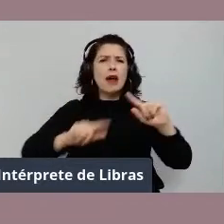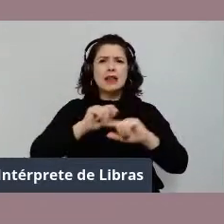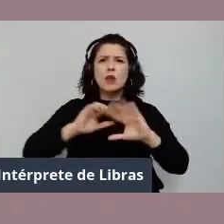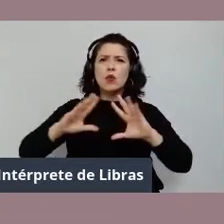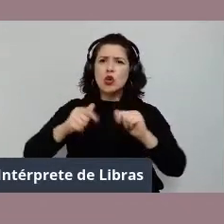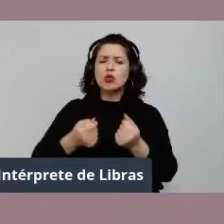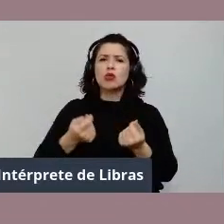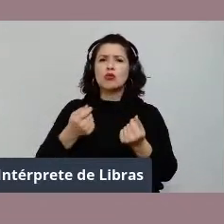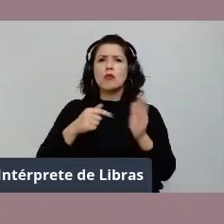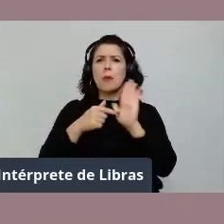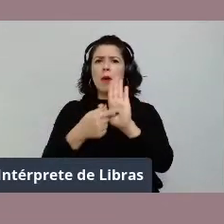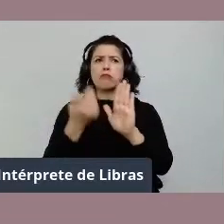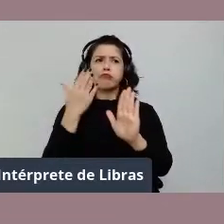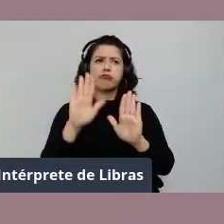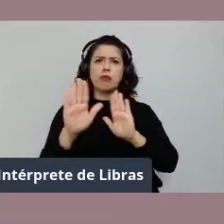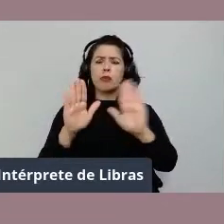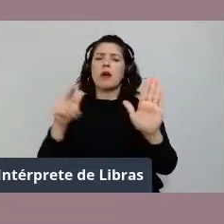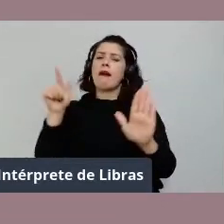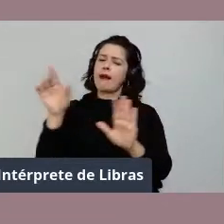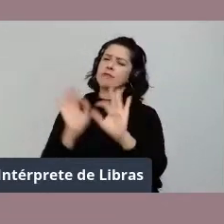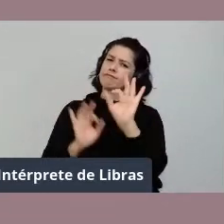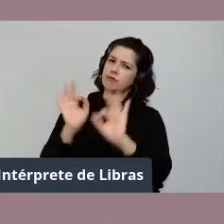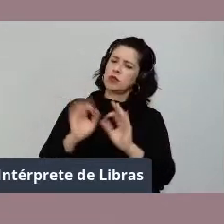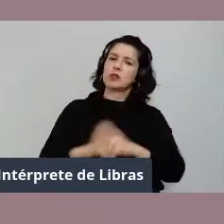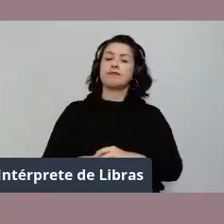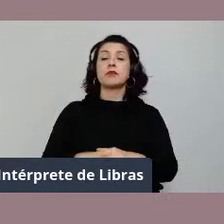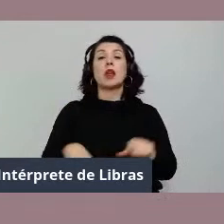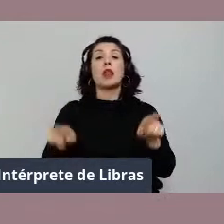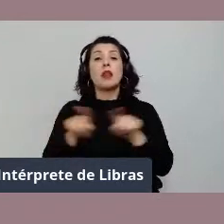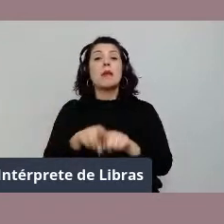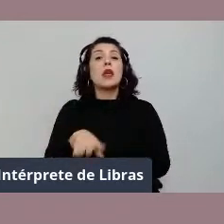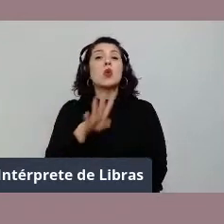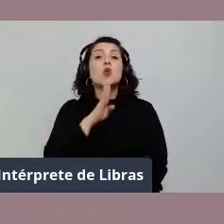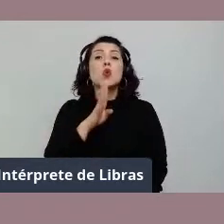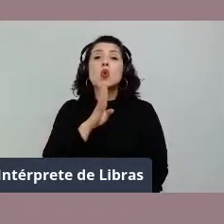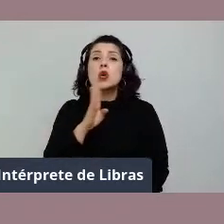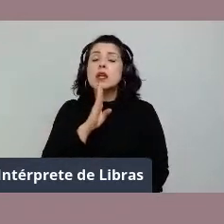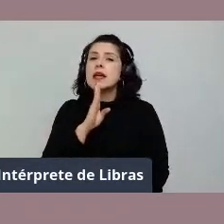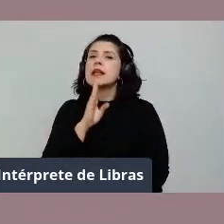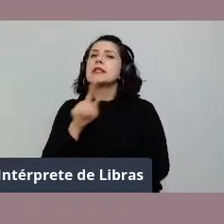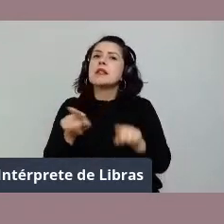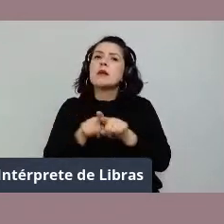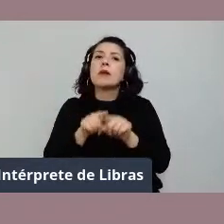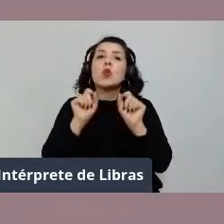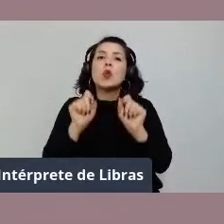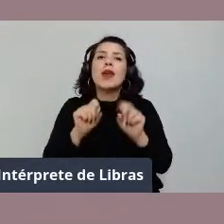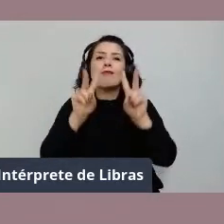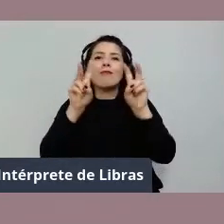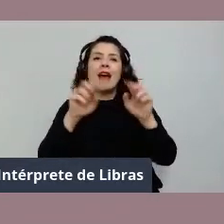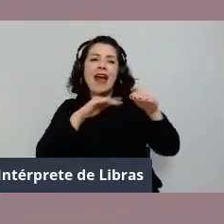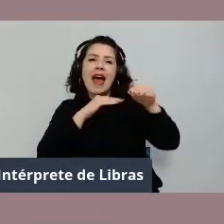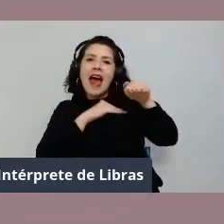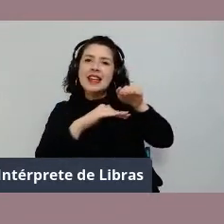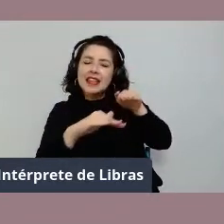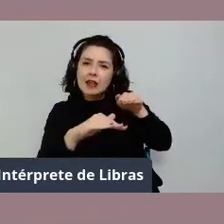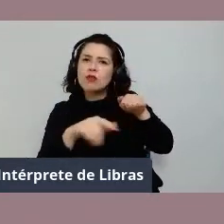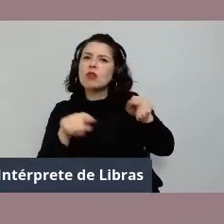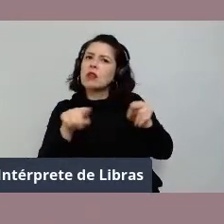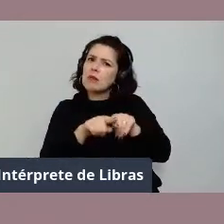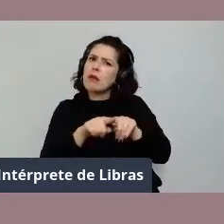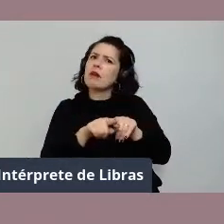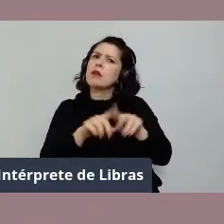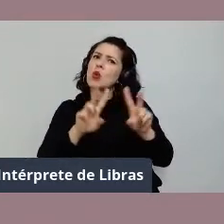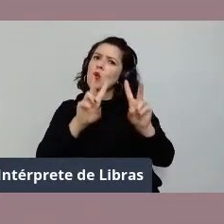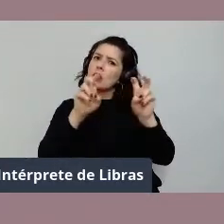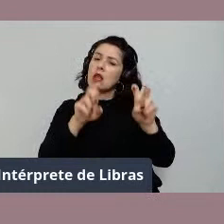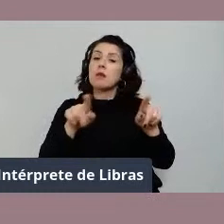exposição. E ela, além disso, ela conhece muito bem de arquivo dessa matéria, além de ter sido editora